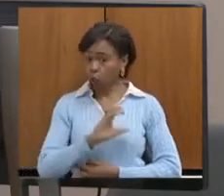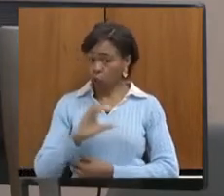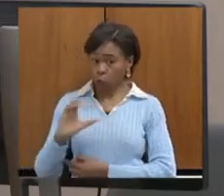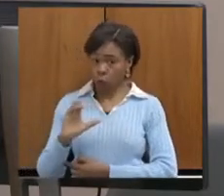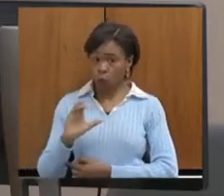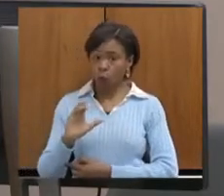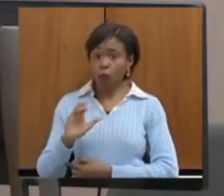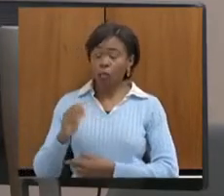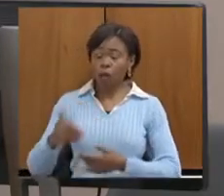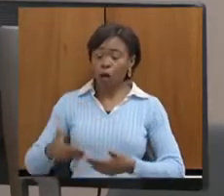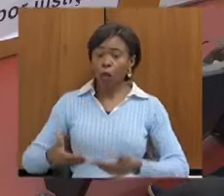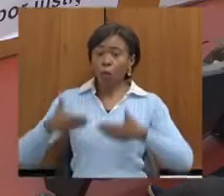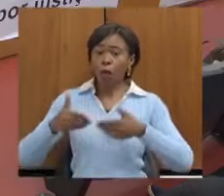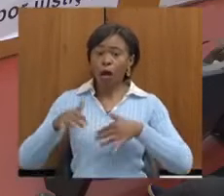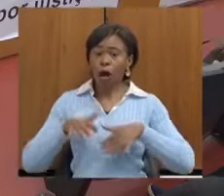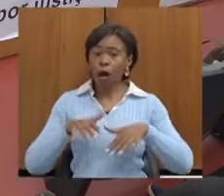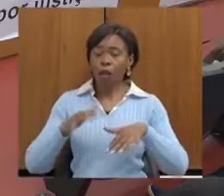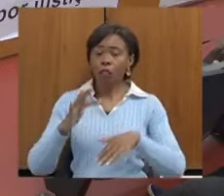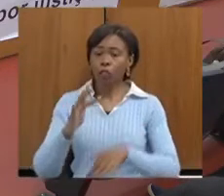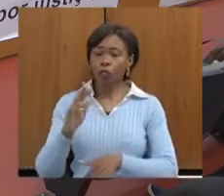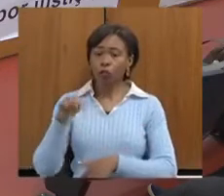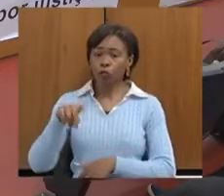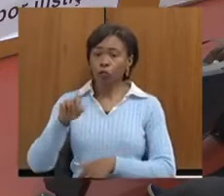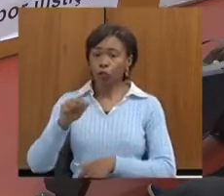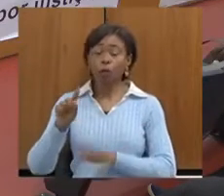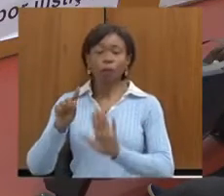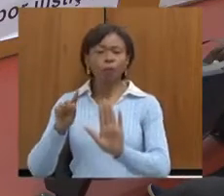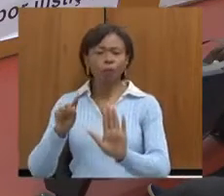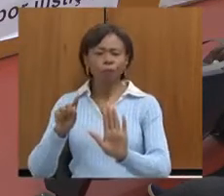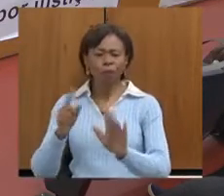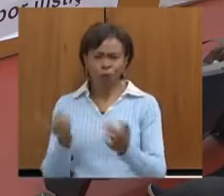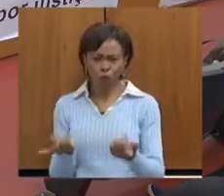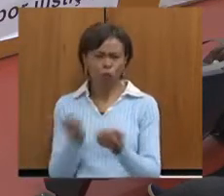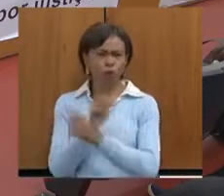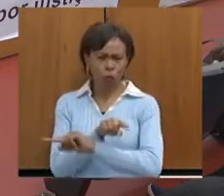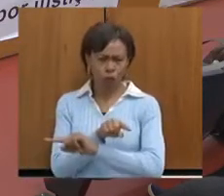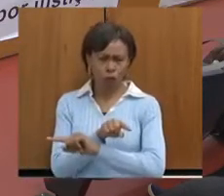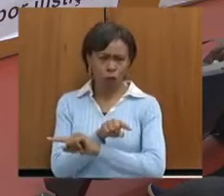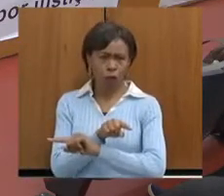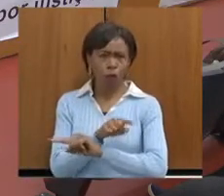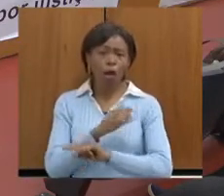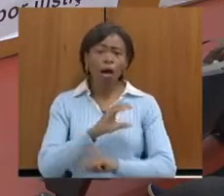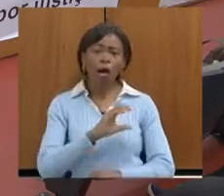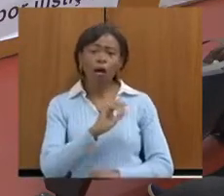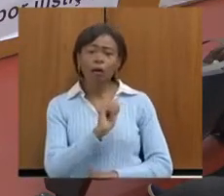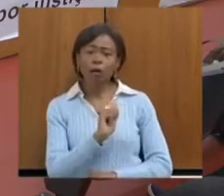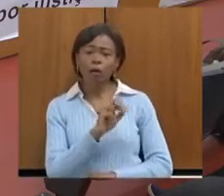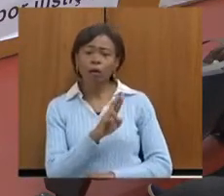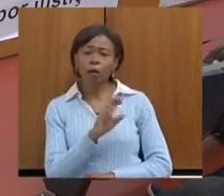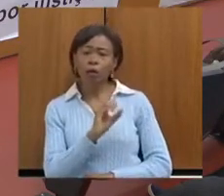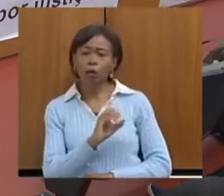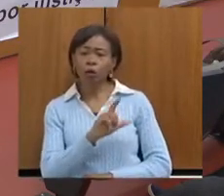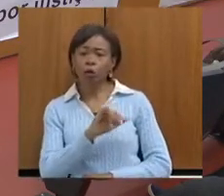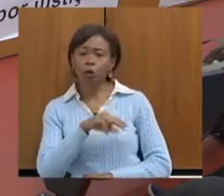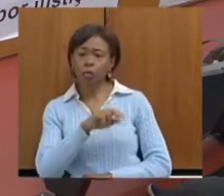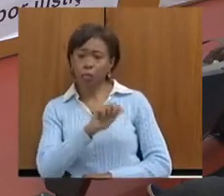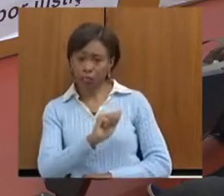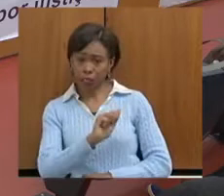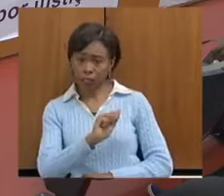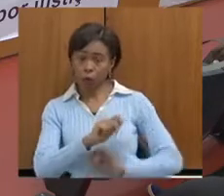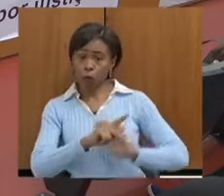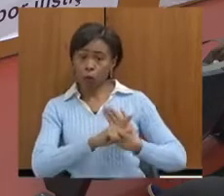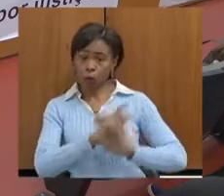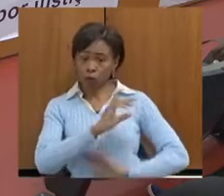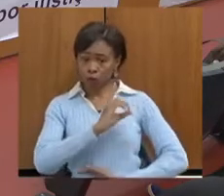Câmara dos Deputados Nossa vamos fazer uma inversão avaliamos Que a Carolina Defensoria Pública pode